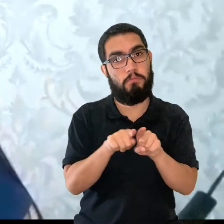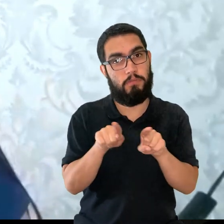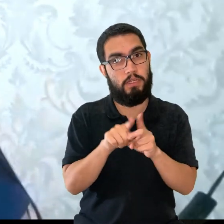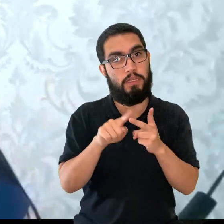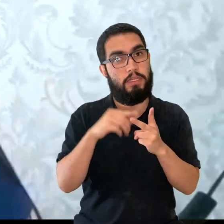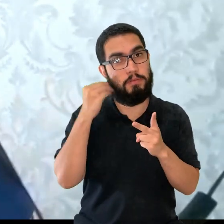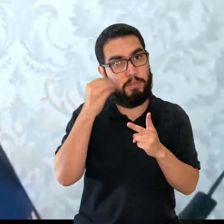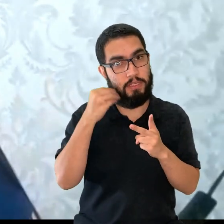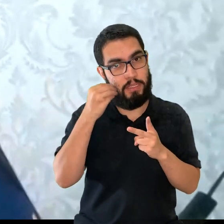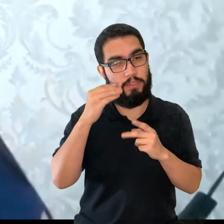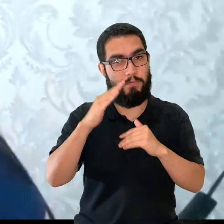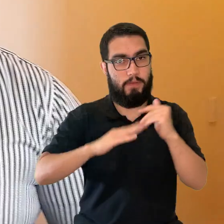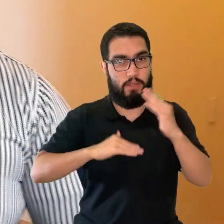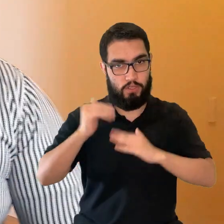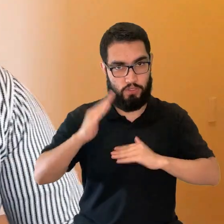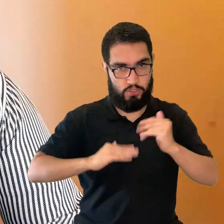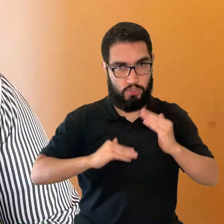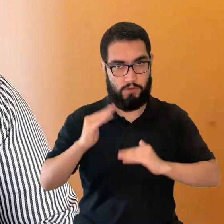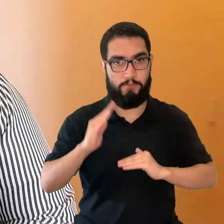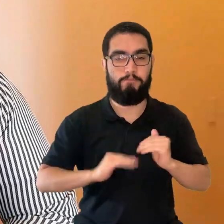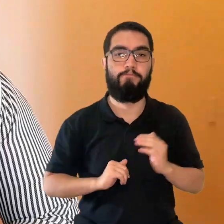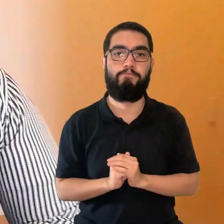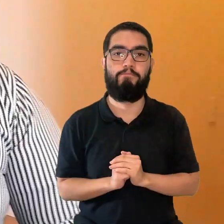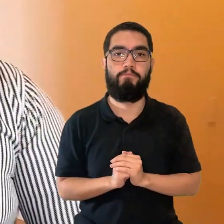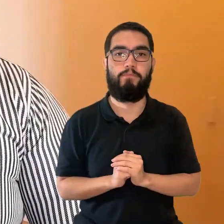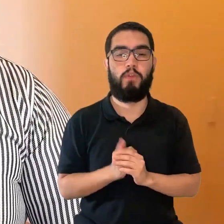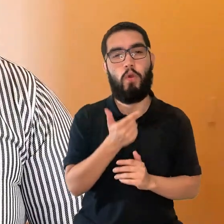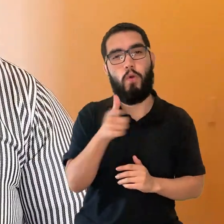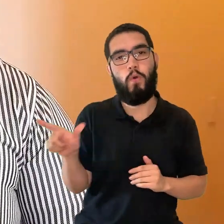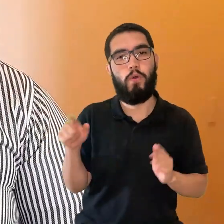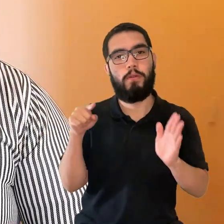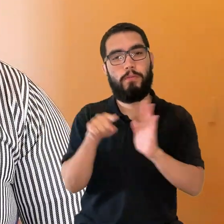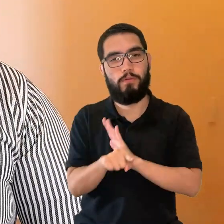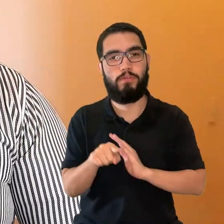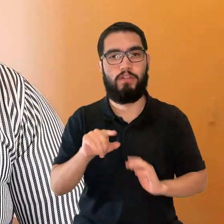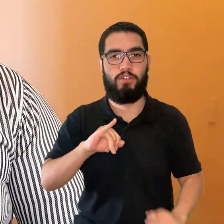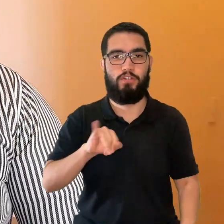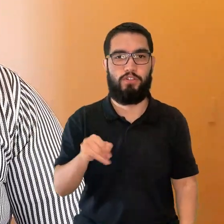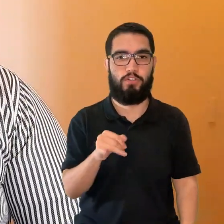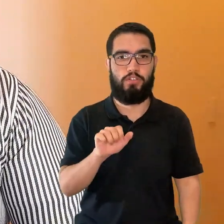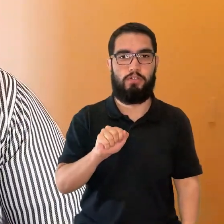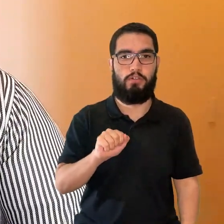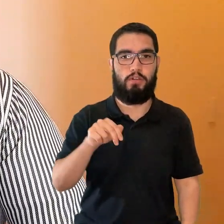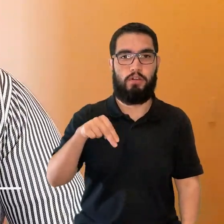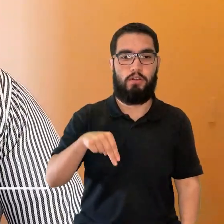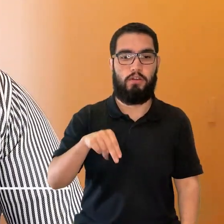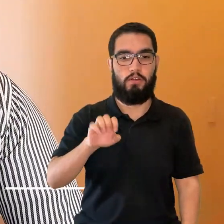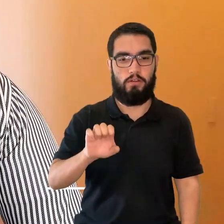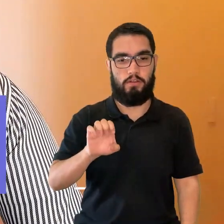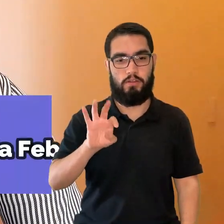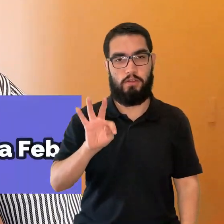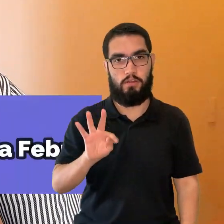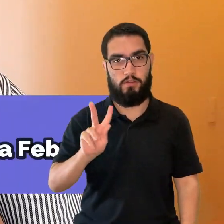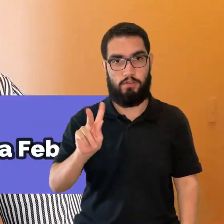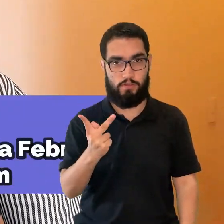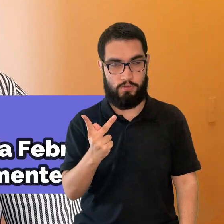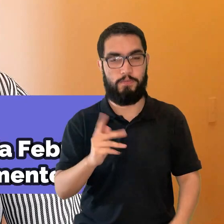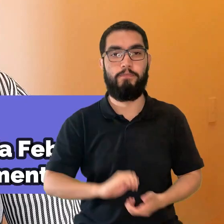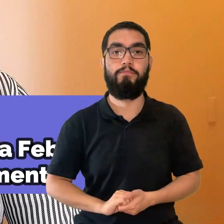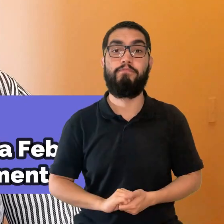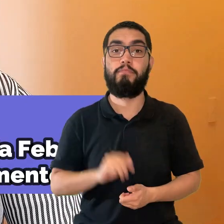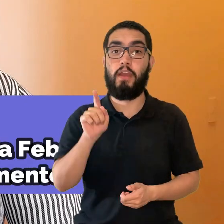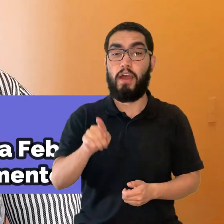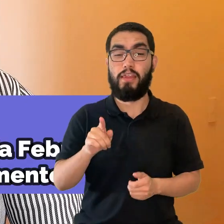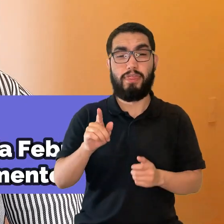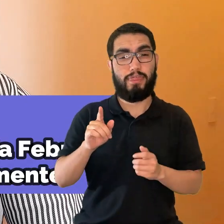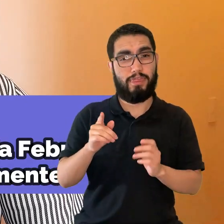com experiência, com prática. A próxima pergunta, ela é da Janete Menezes e diz assim: a realidade desta